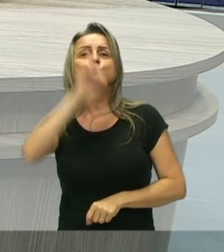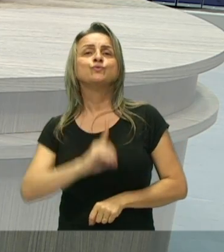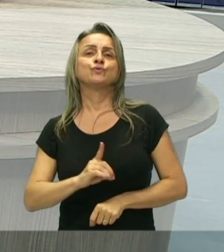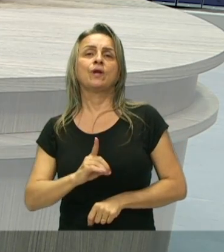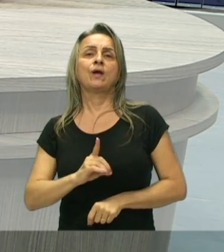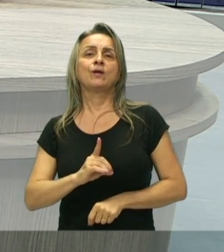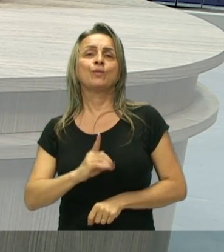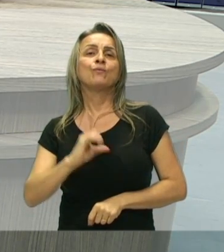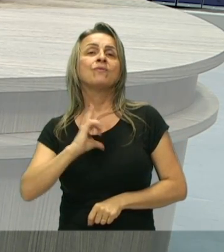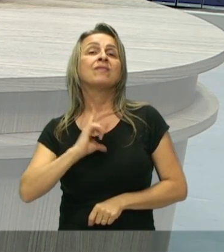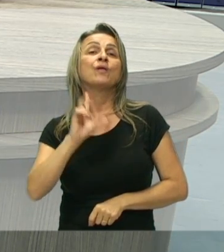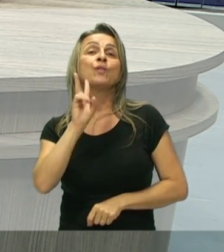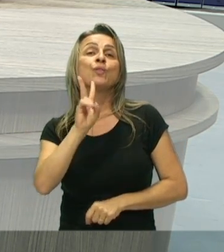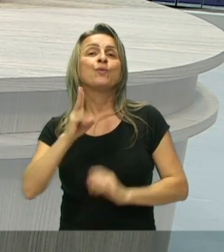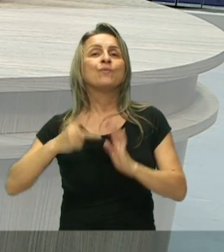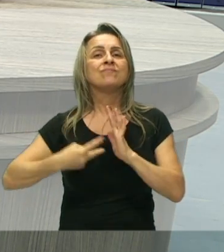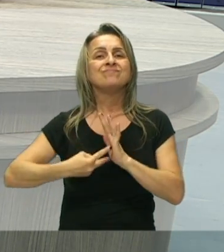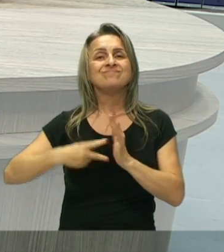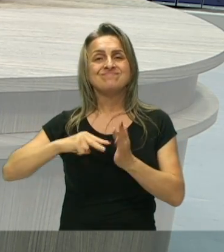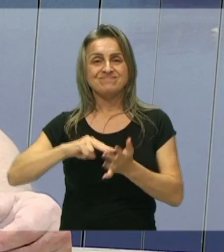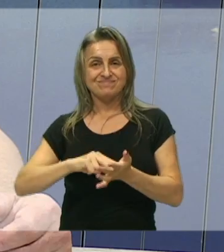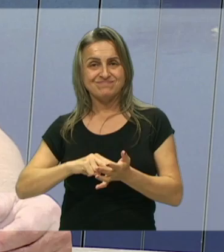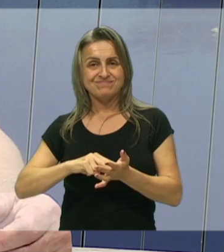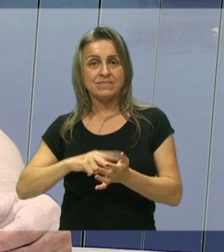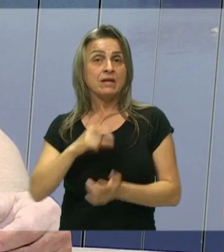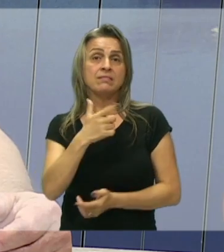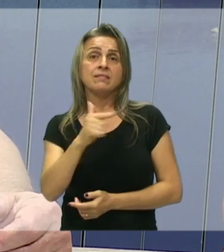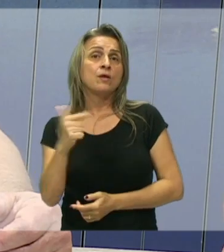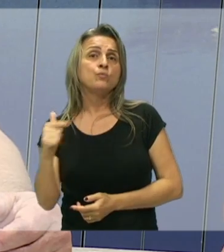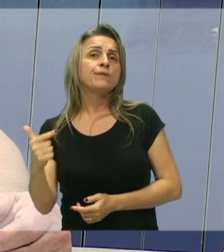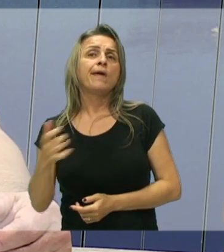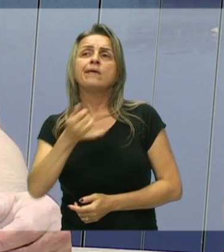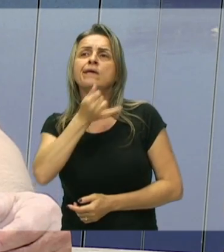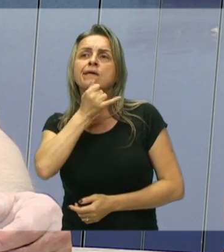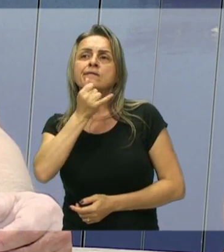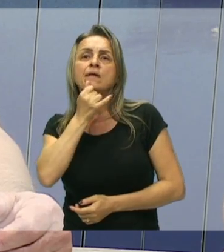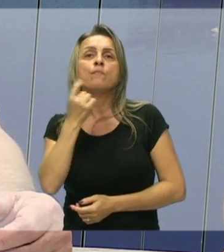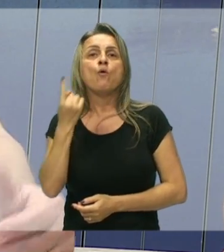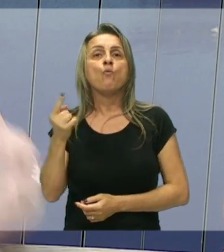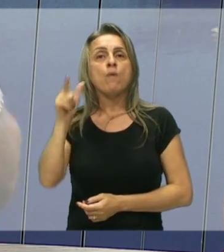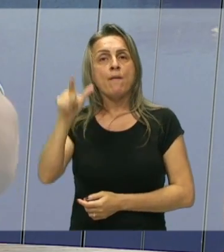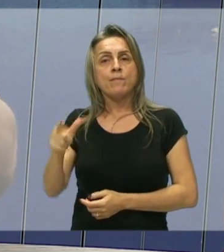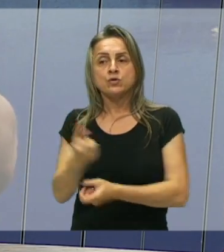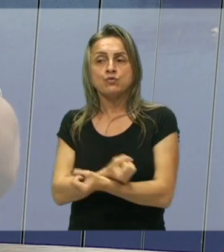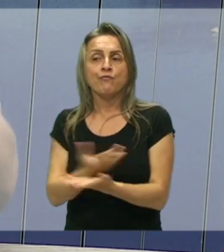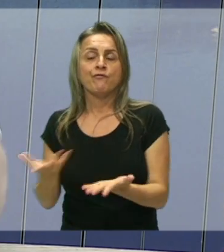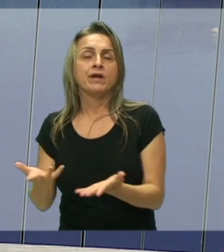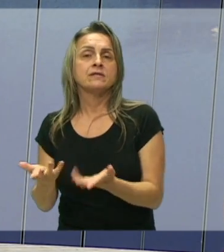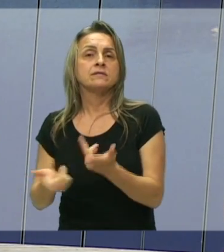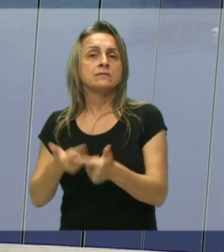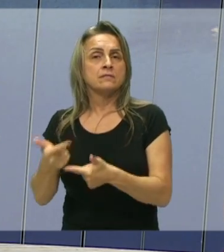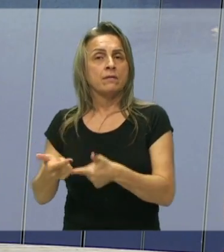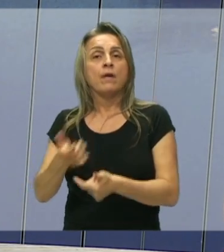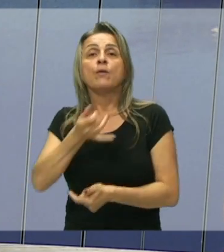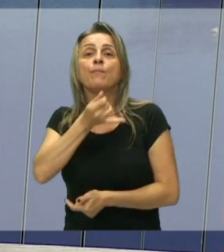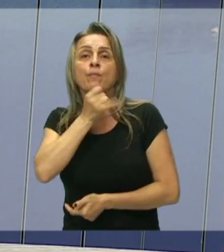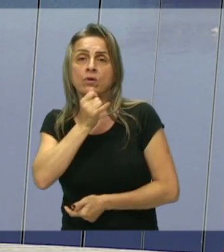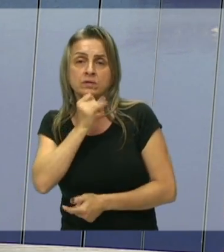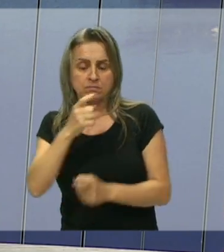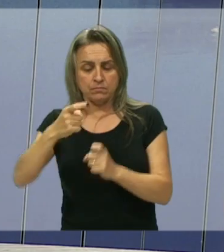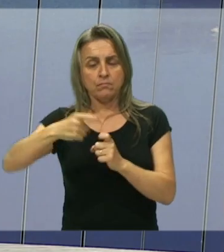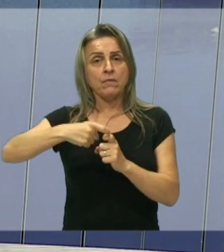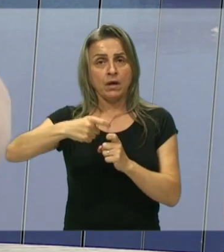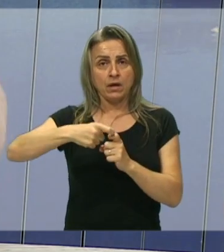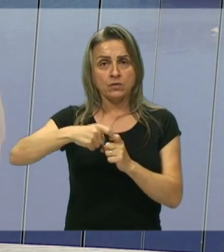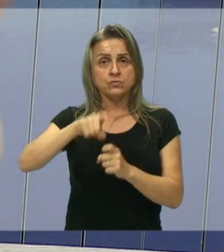única. Não existe só um prestador de serviço, que, por exemplo, um médico, onde você chega